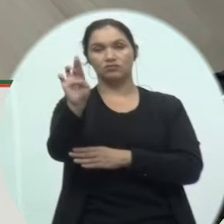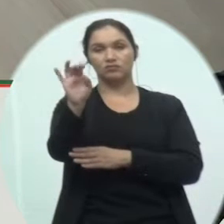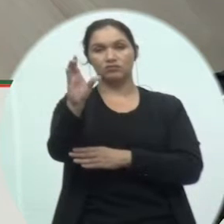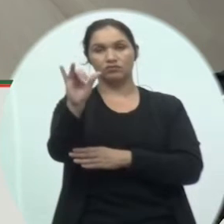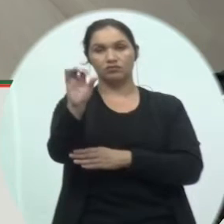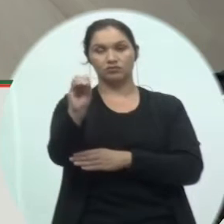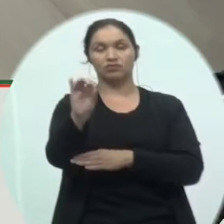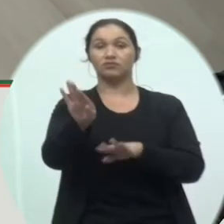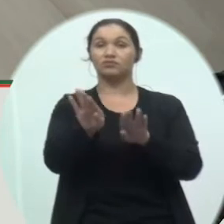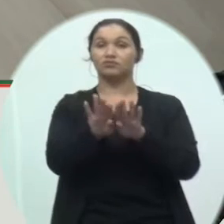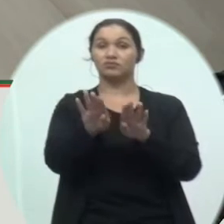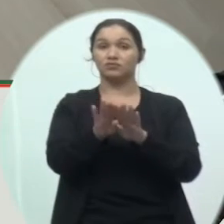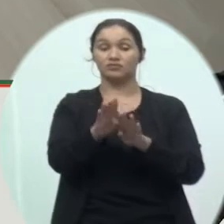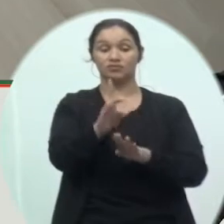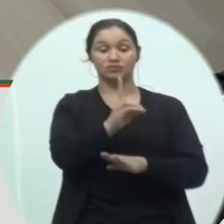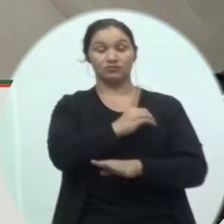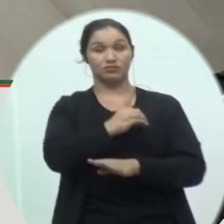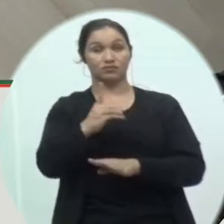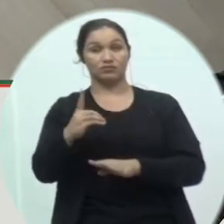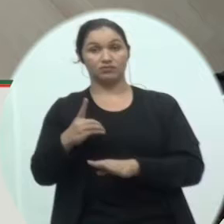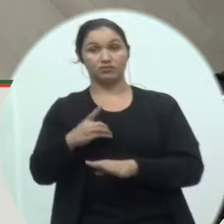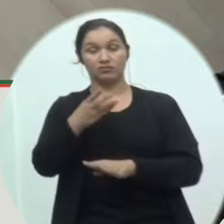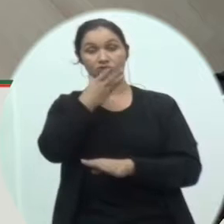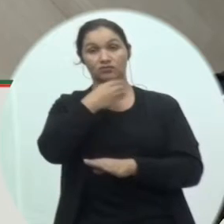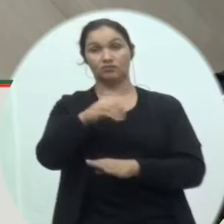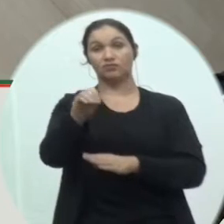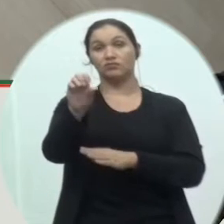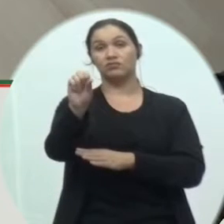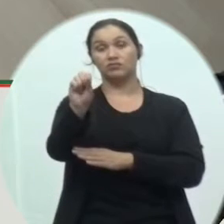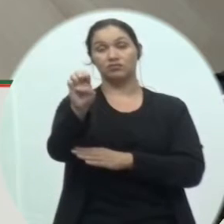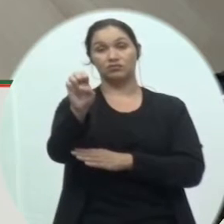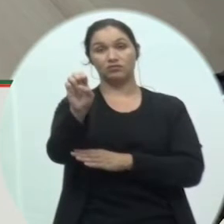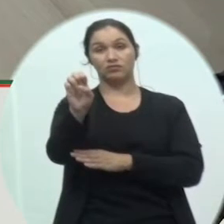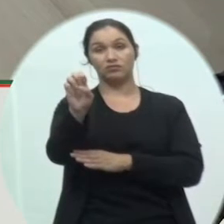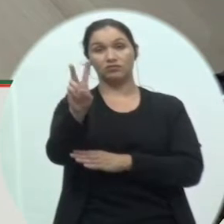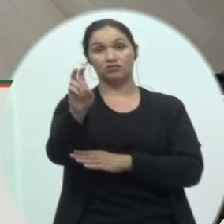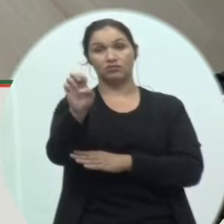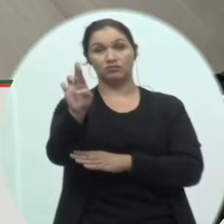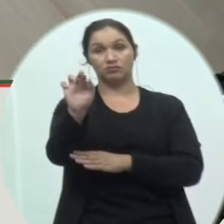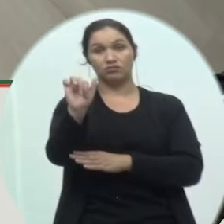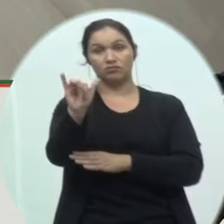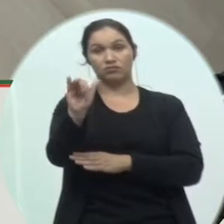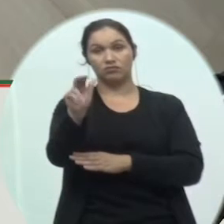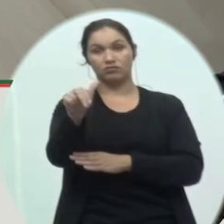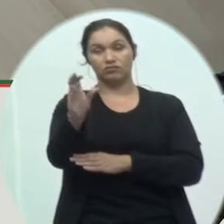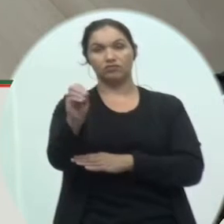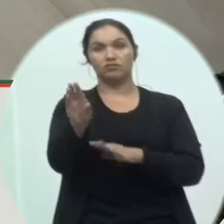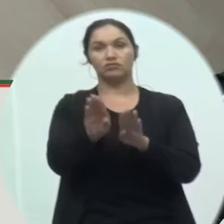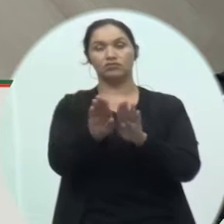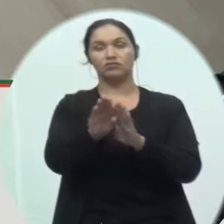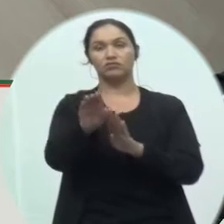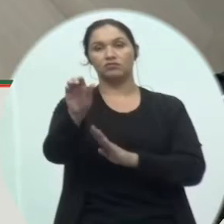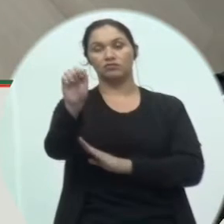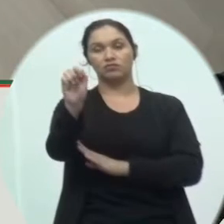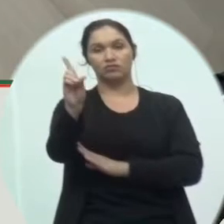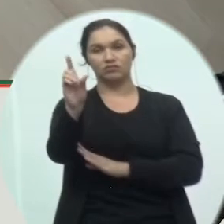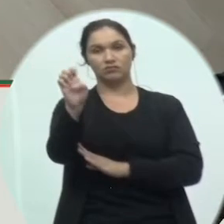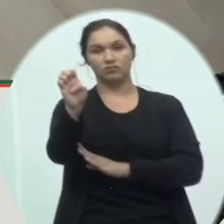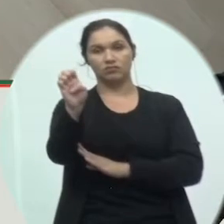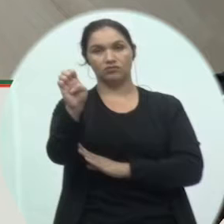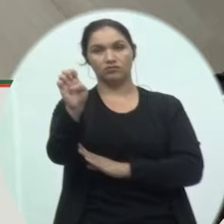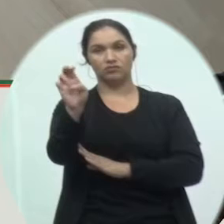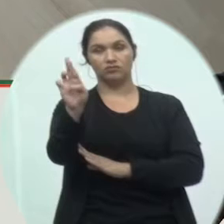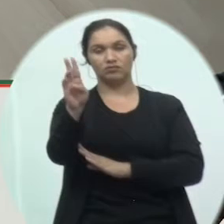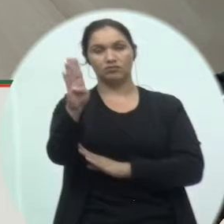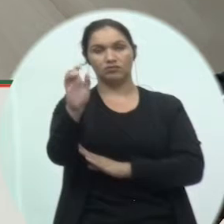os senhores Severino da Silva, Carlos Bristotti e Aderbal Maier, que tiveram sua ordenação no dia